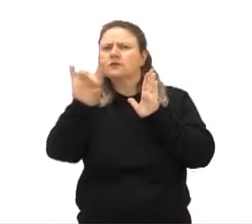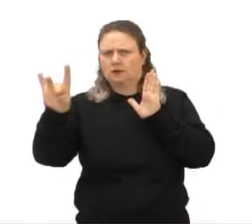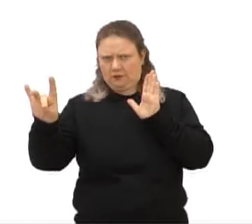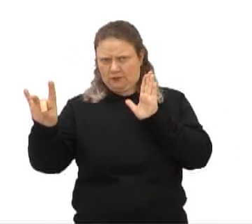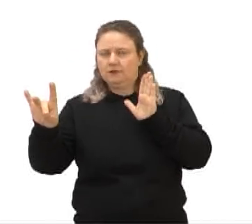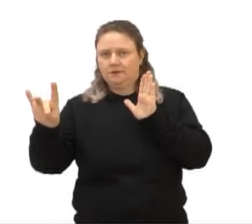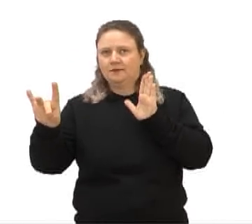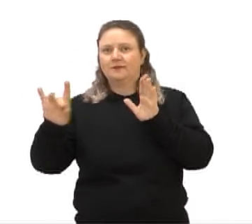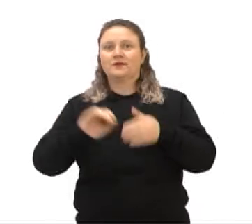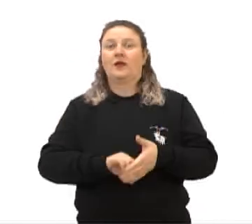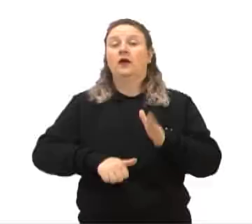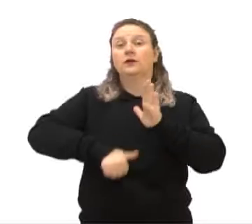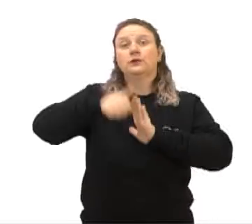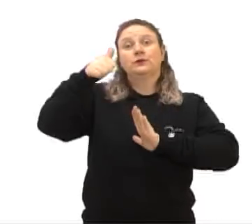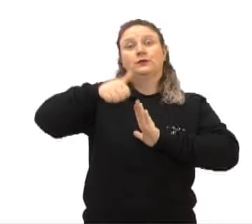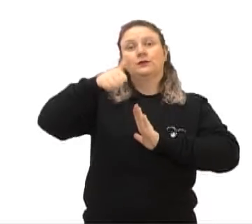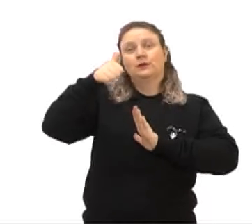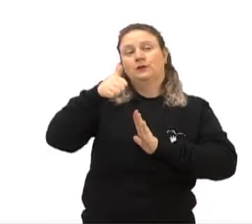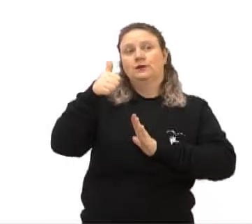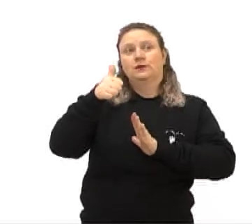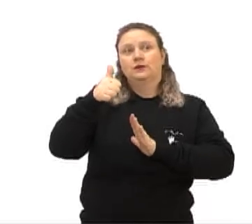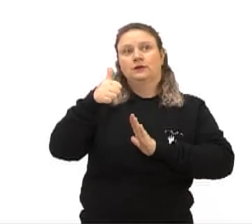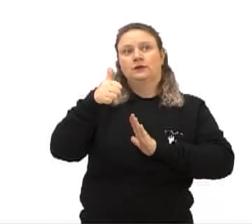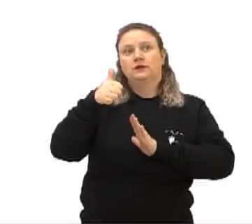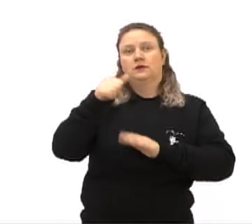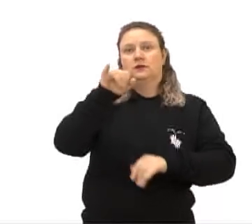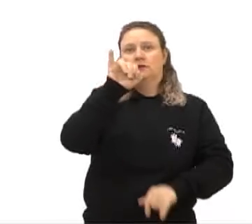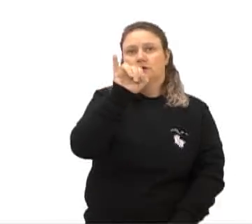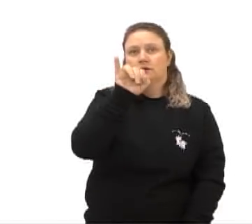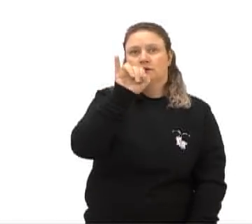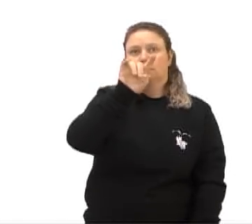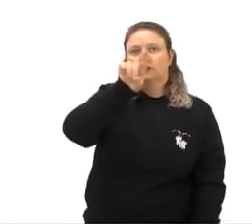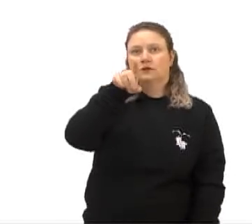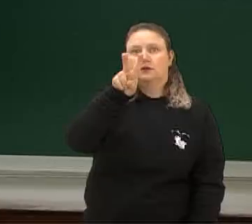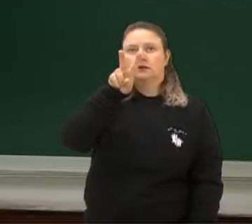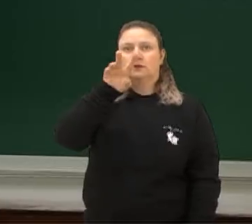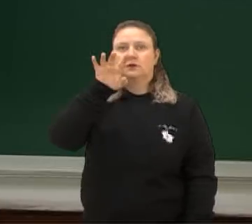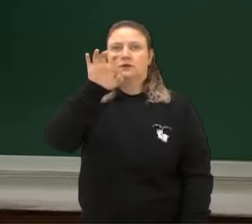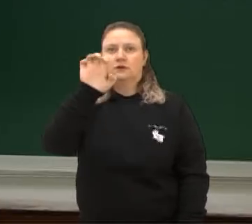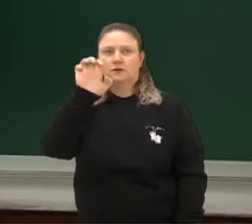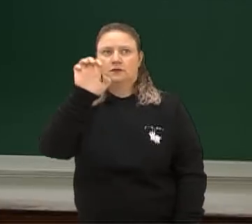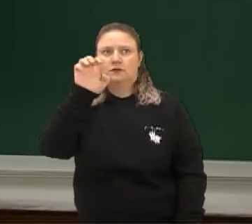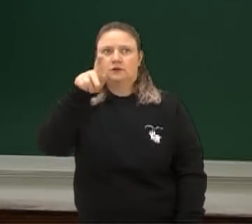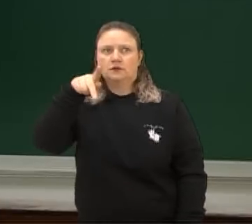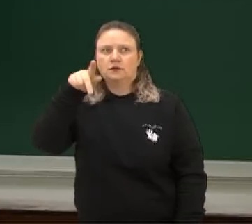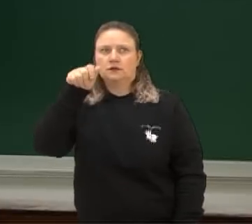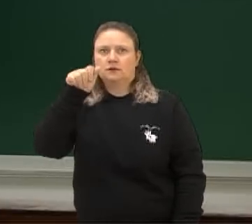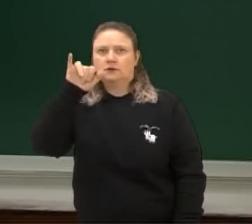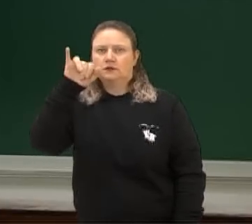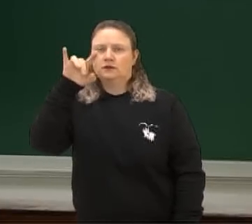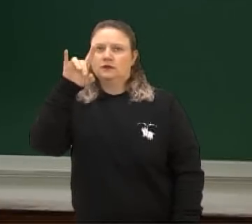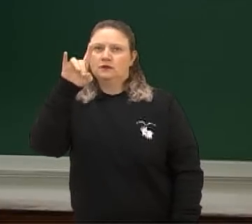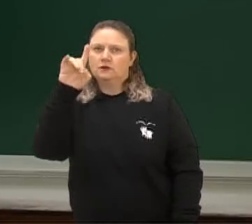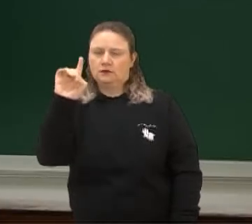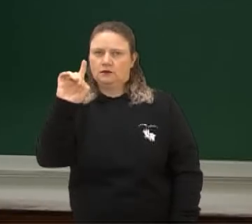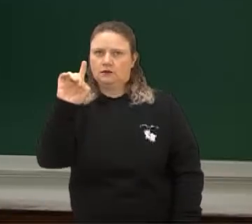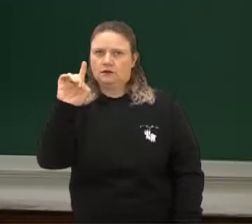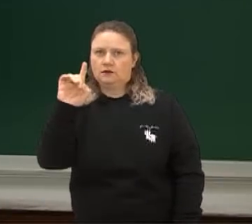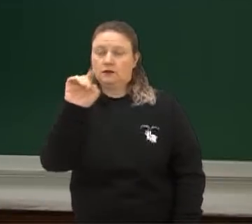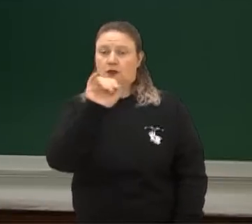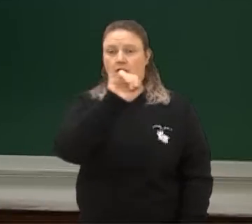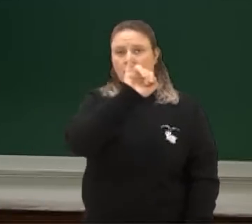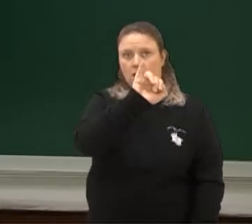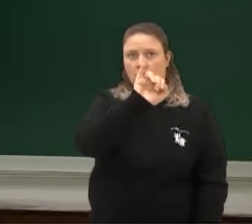a gente tem I've paid, é o verbo pay no particípio passado. Então, veja, com I eu